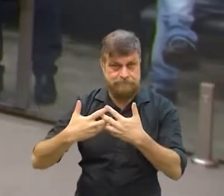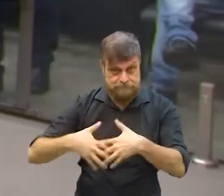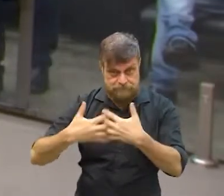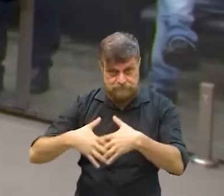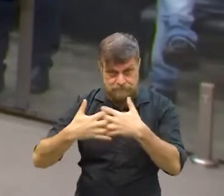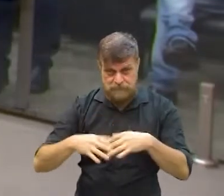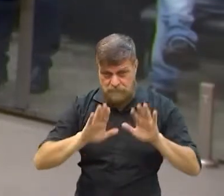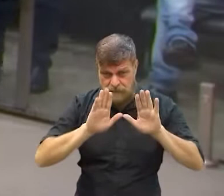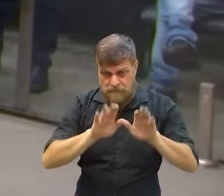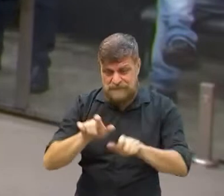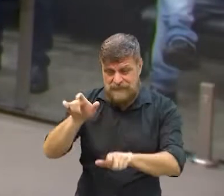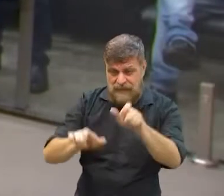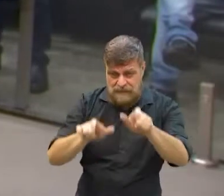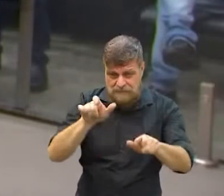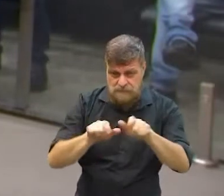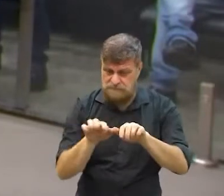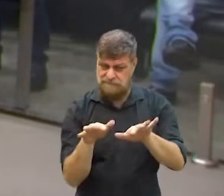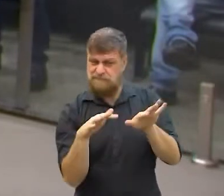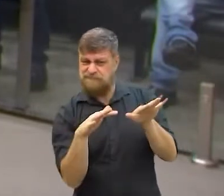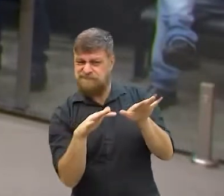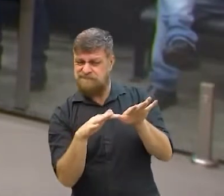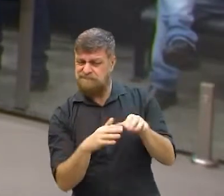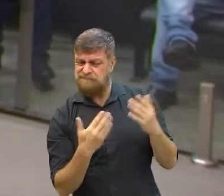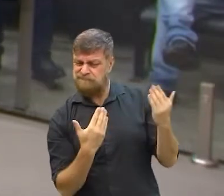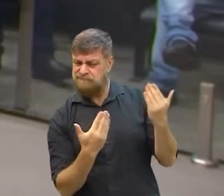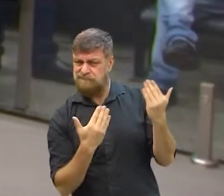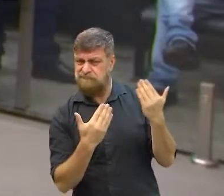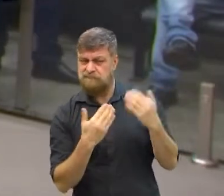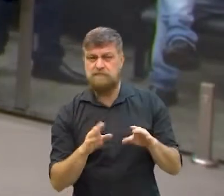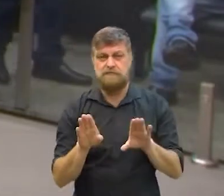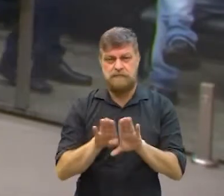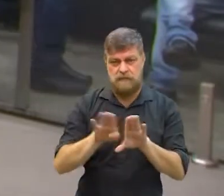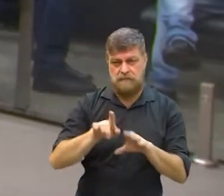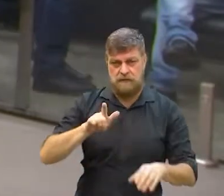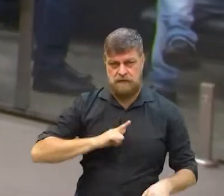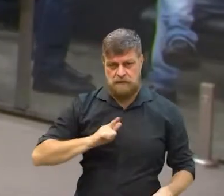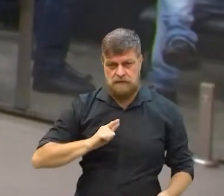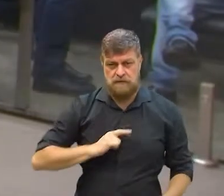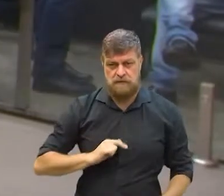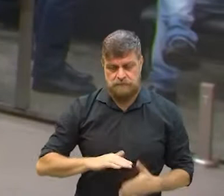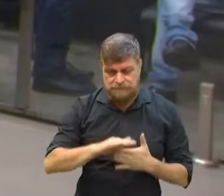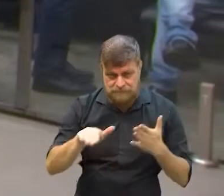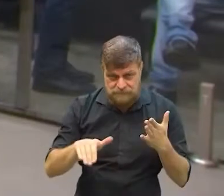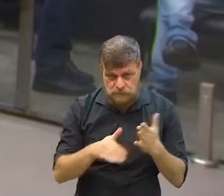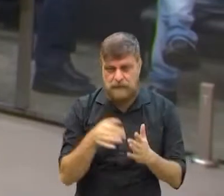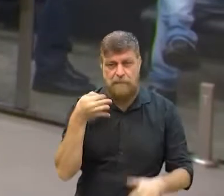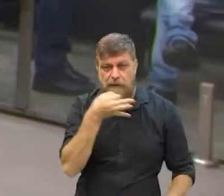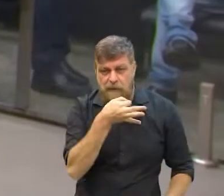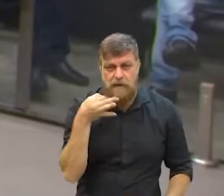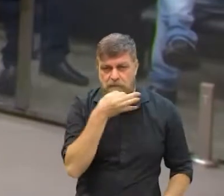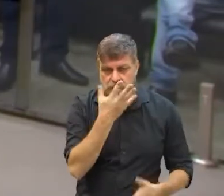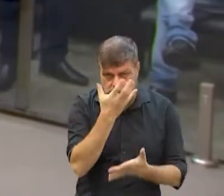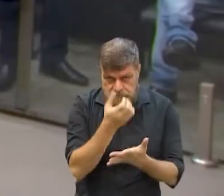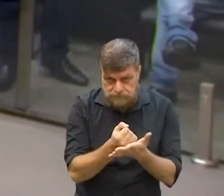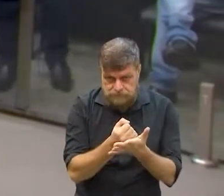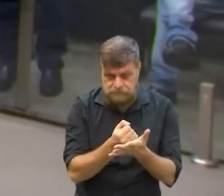que munícipes da cidade assistiram essa sessão, inclusive imprimiram toda a fala, todo o